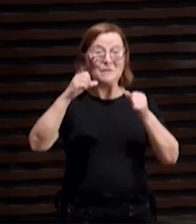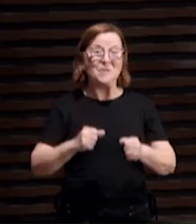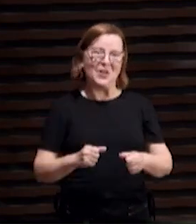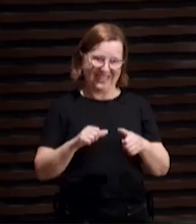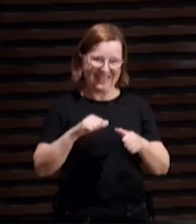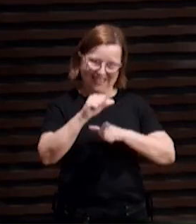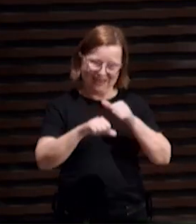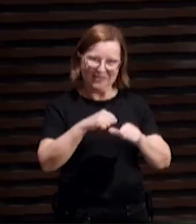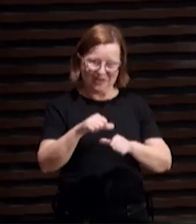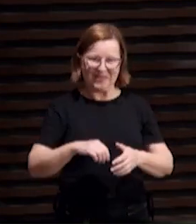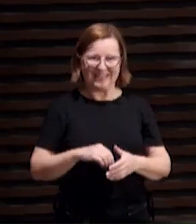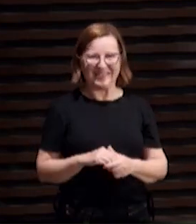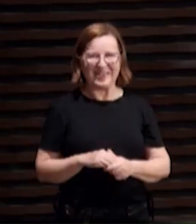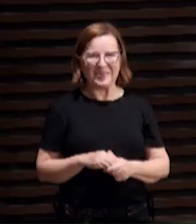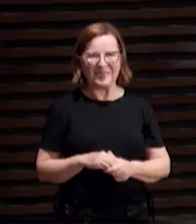peste.